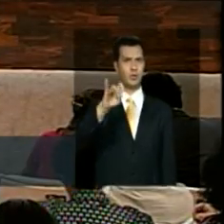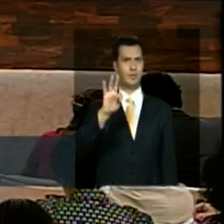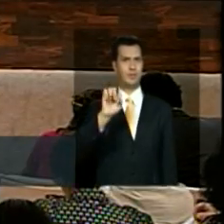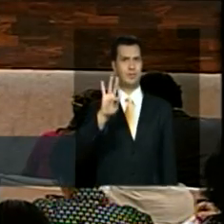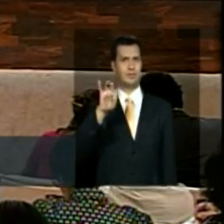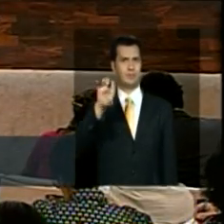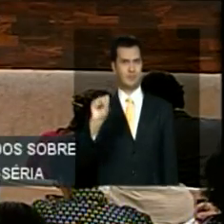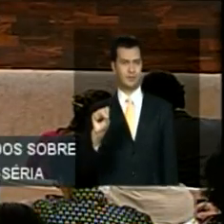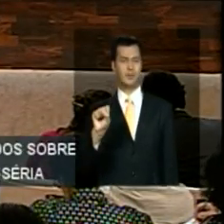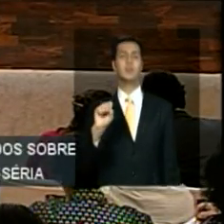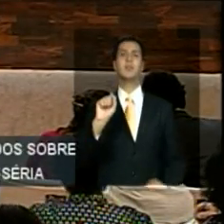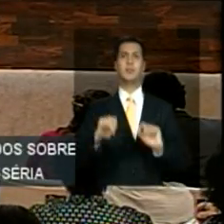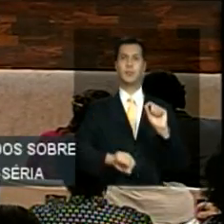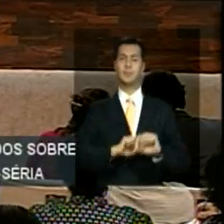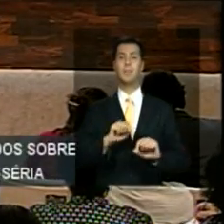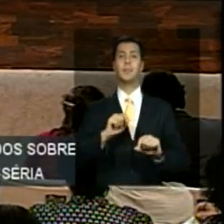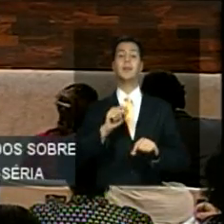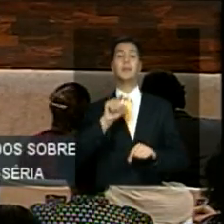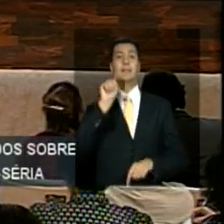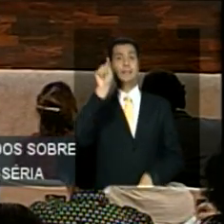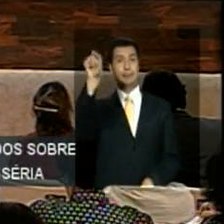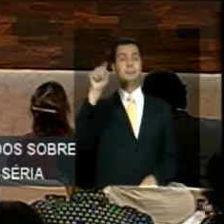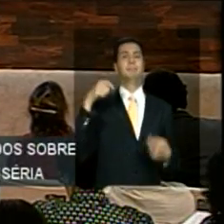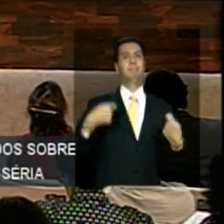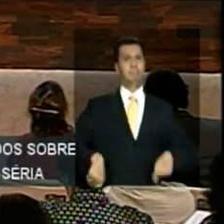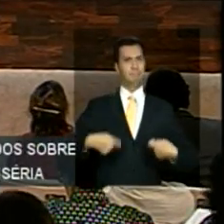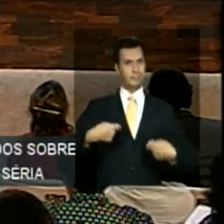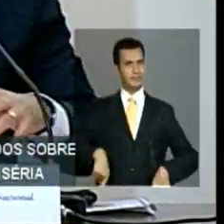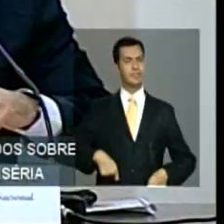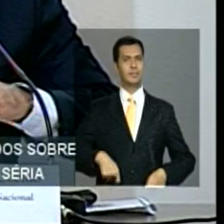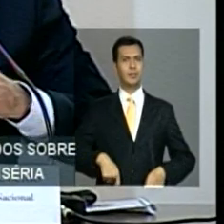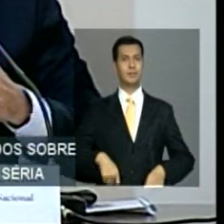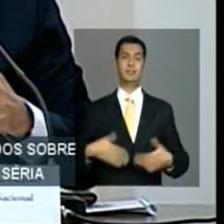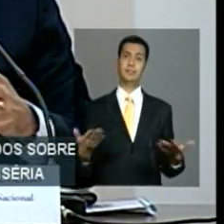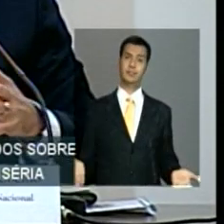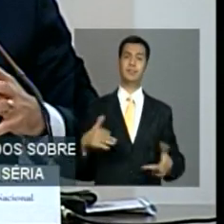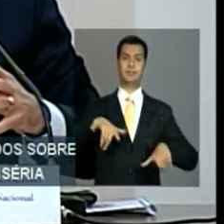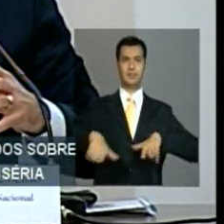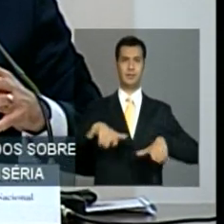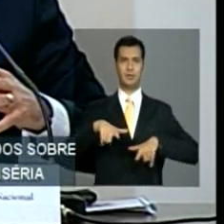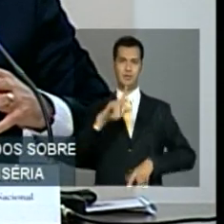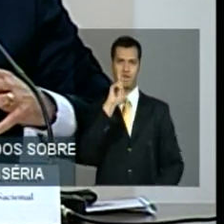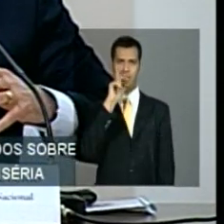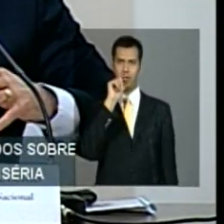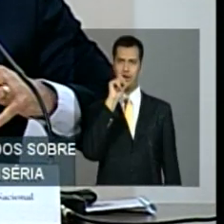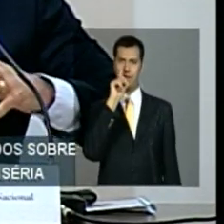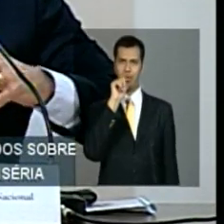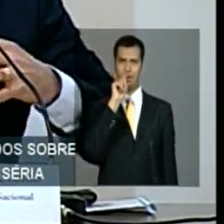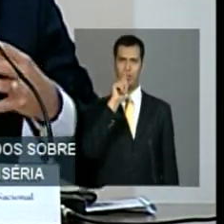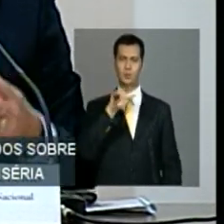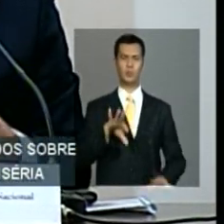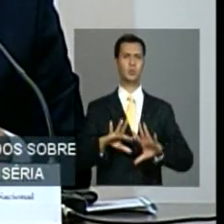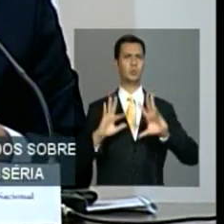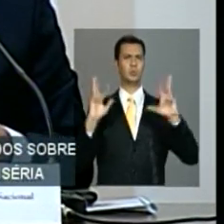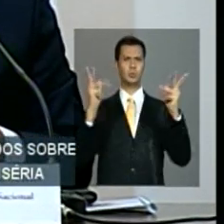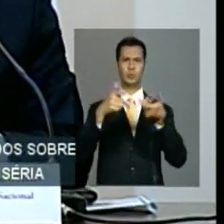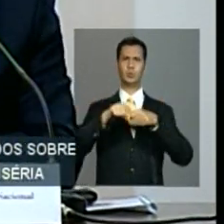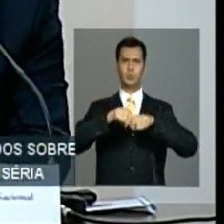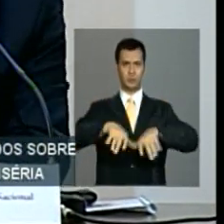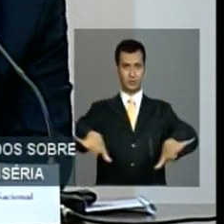brasileiro na realidade eh as ações do Água para Todos elas são